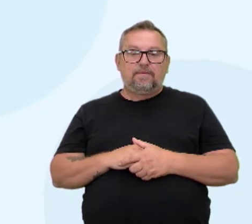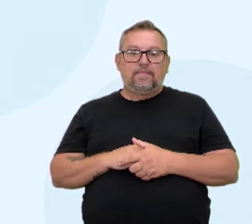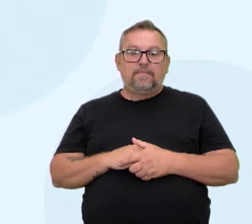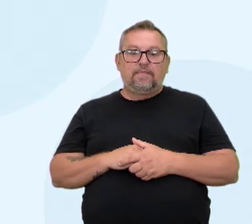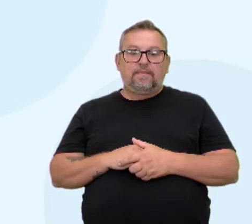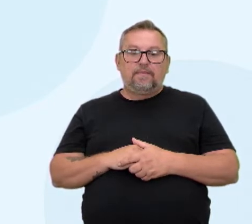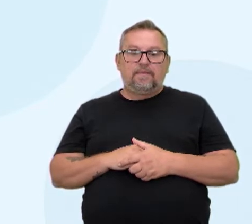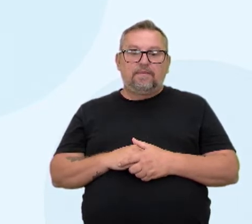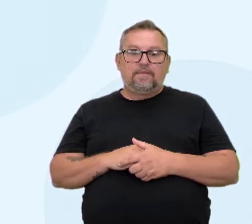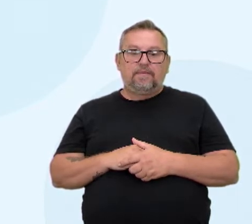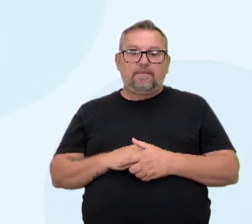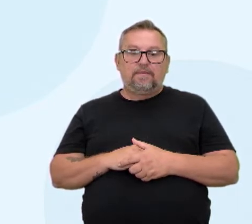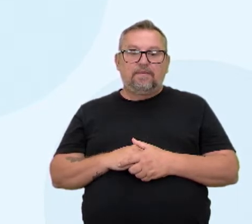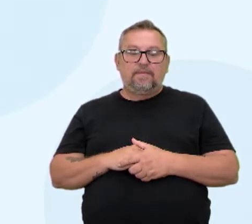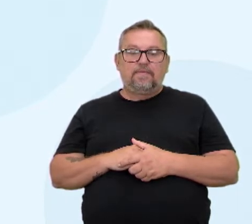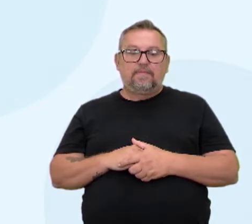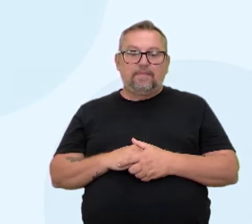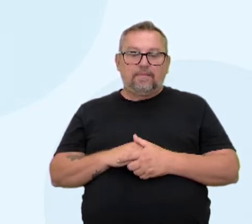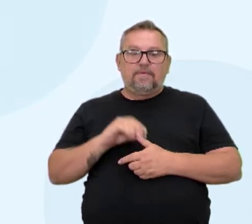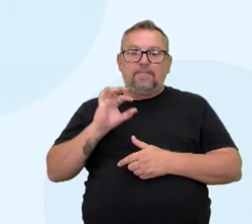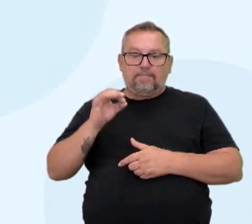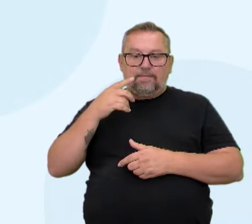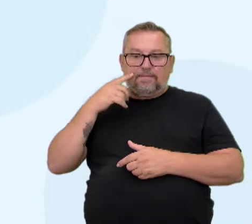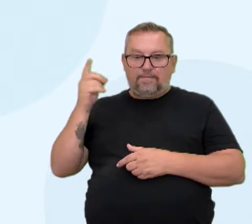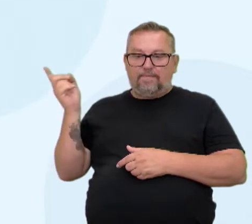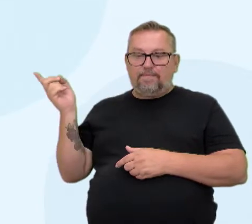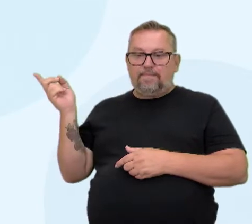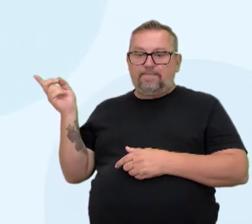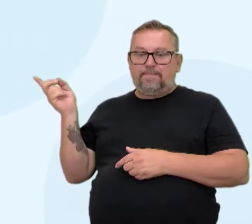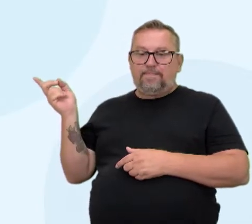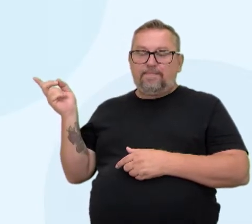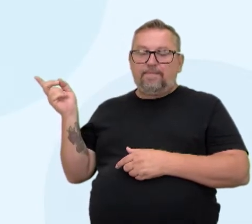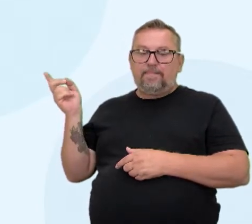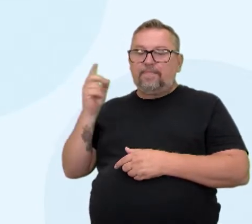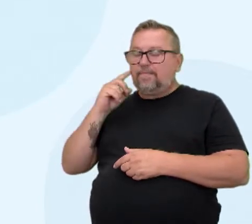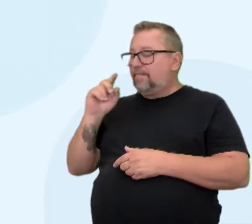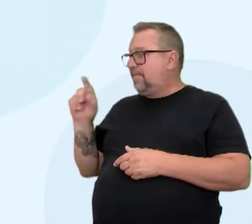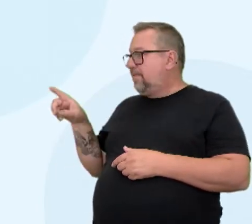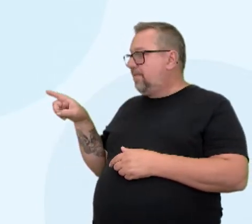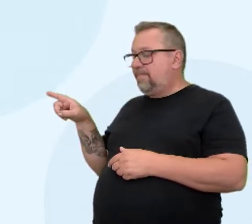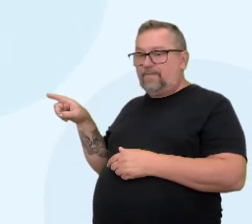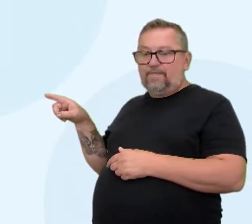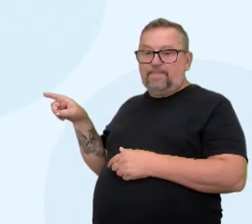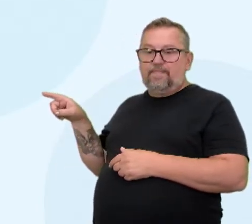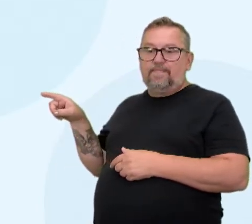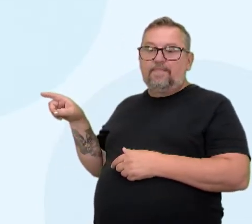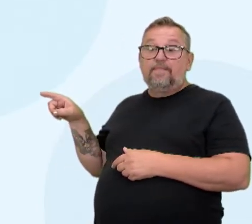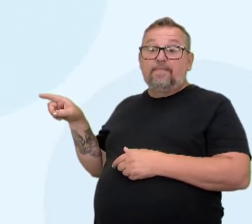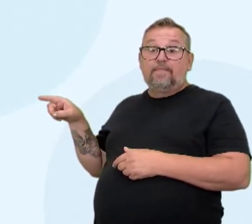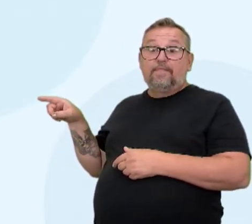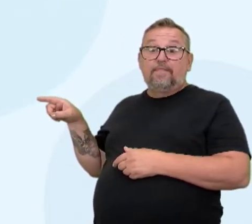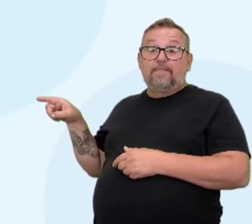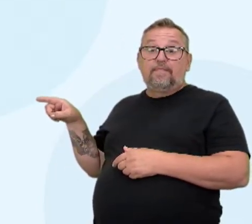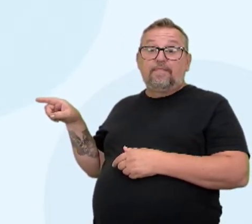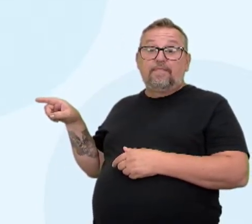Planejamento financeiro e o orçamento, né? Quanto aí a gente está pensando? Orçamento